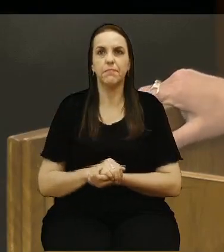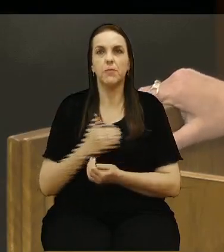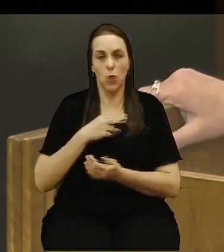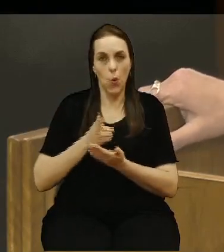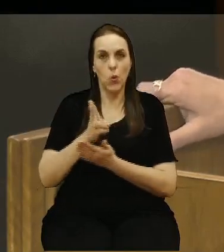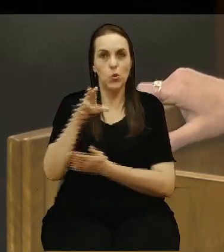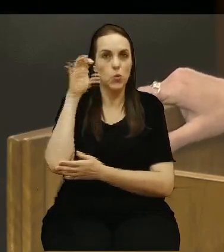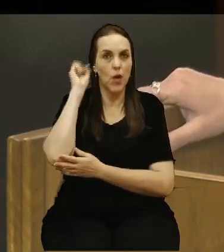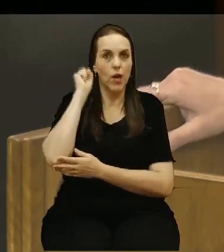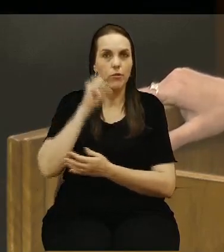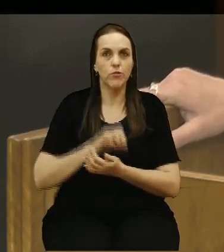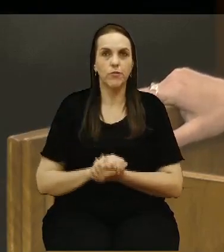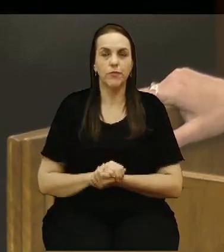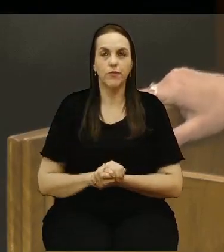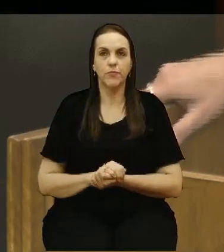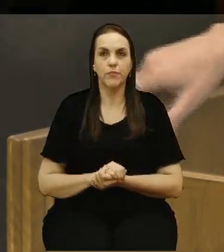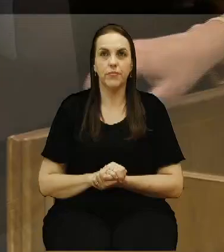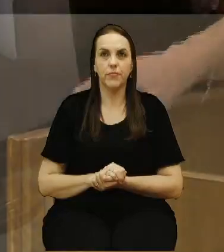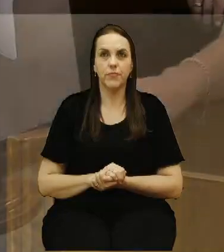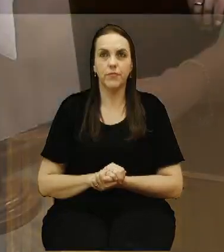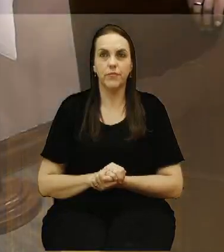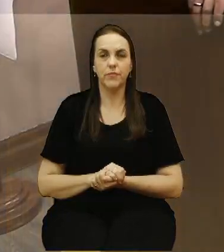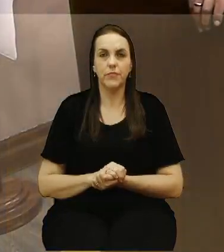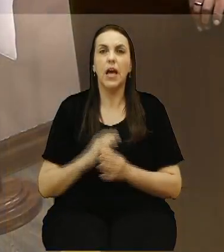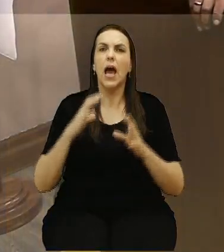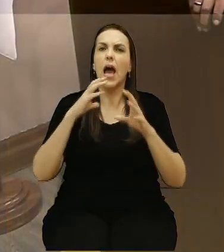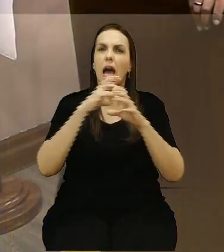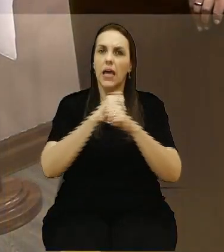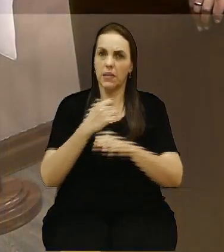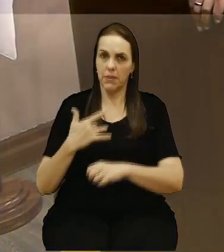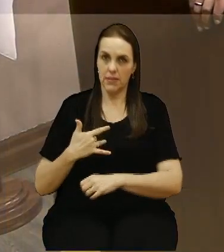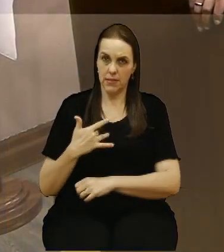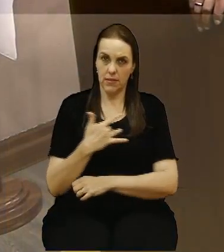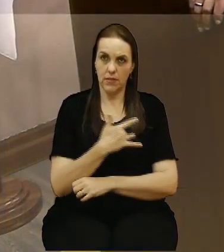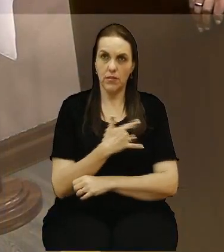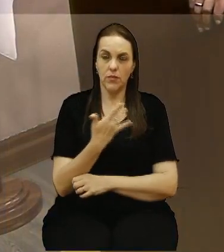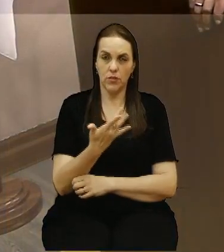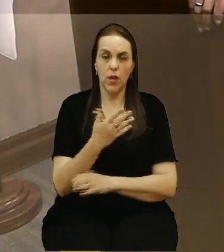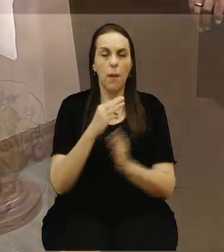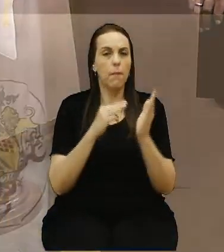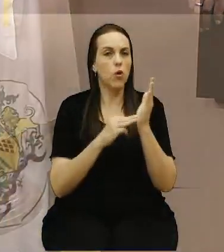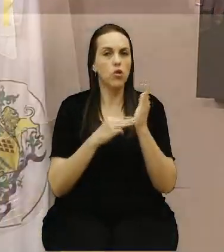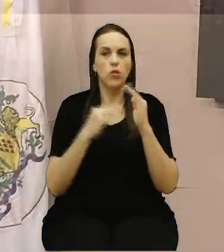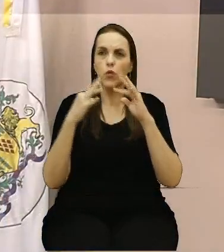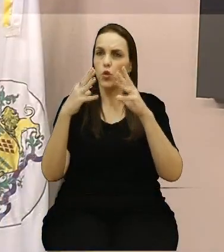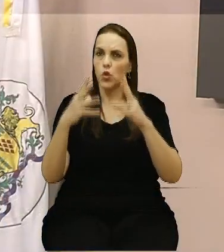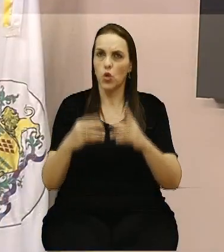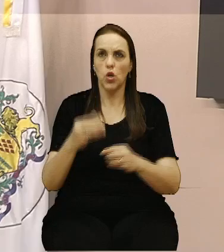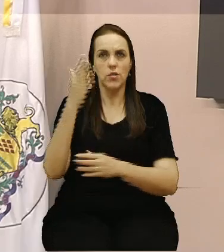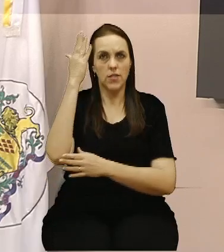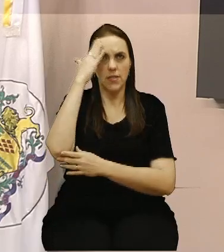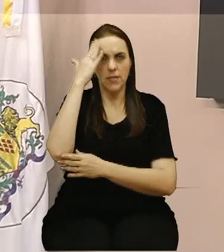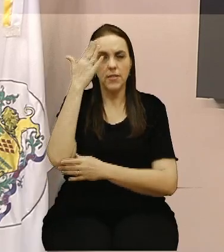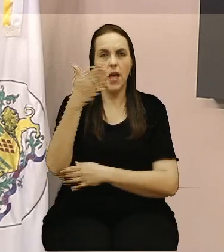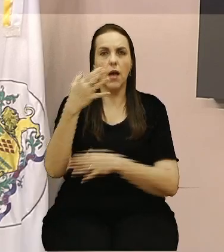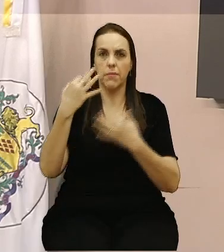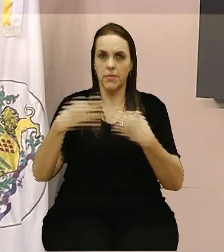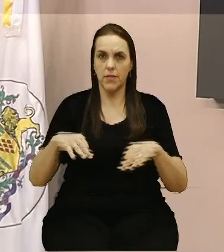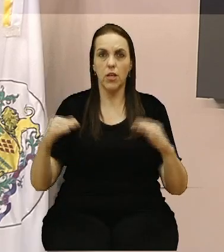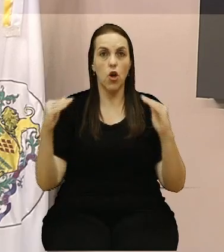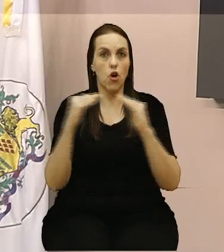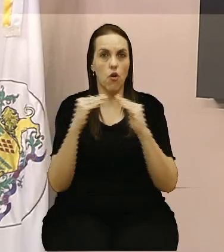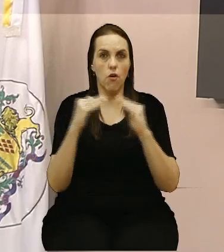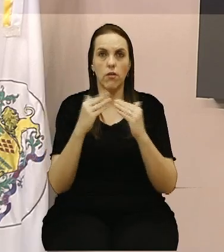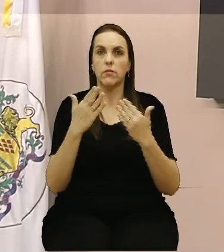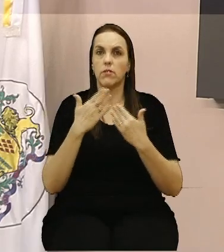Cíntia. Animais vazios, animais sadios, tá? Pelos motivos que todos aqui sabem e certamente concordam comigo